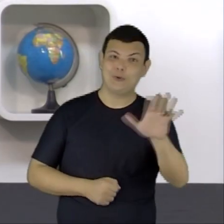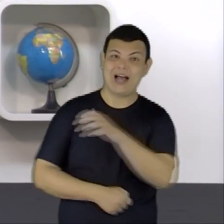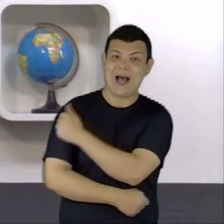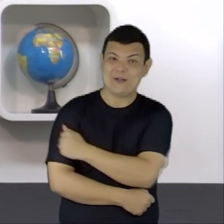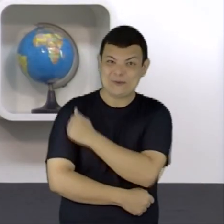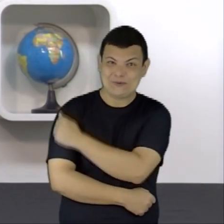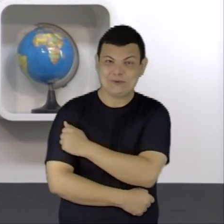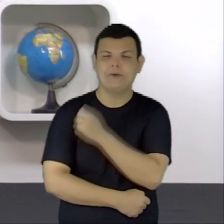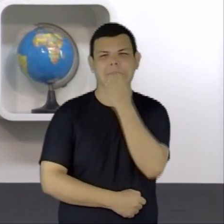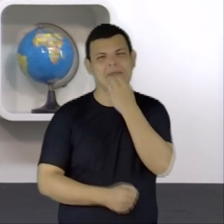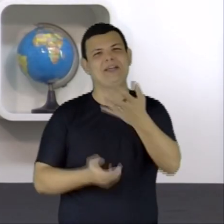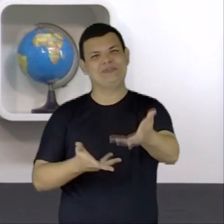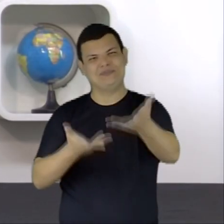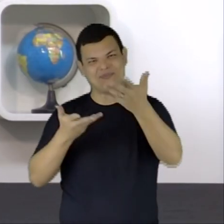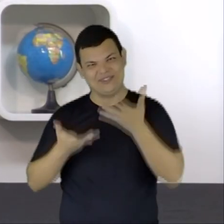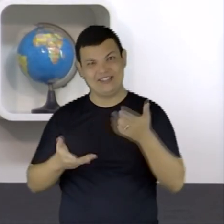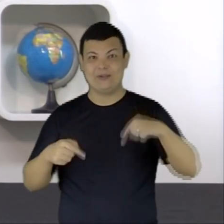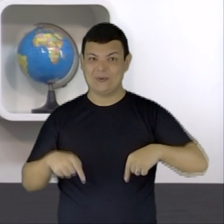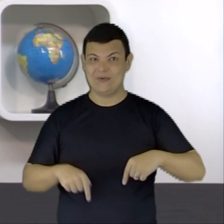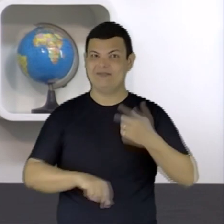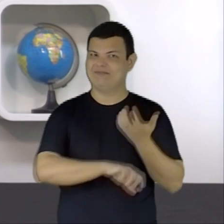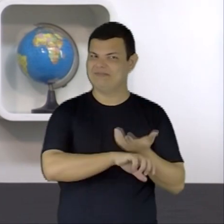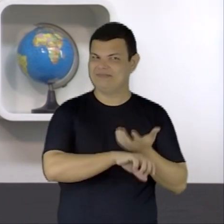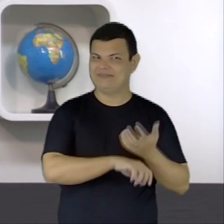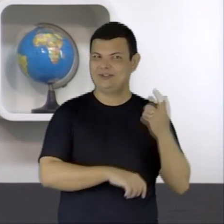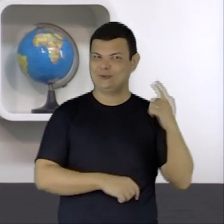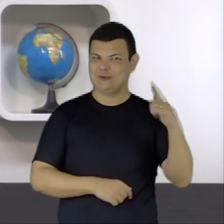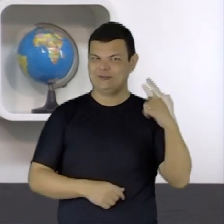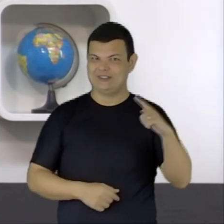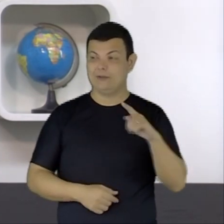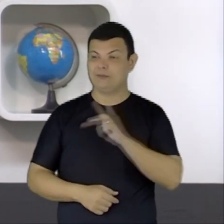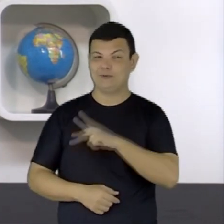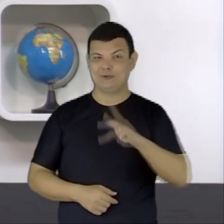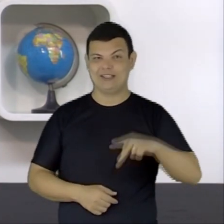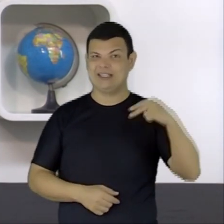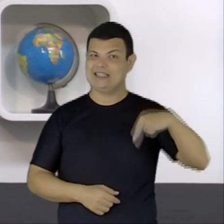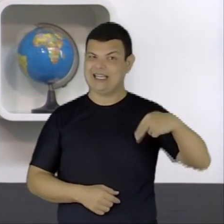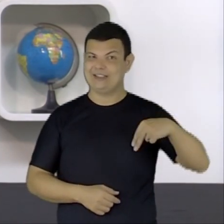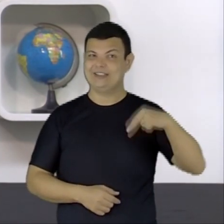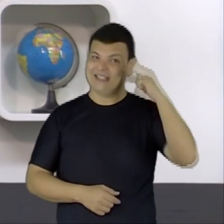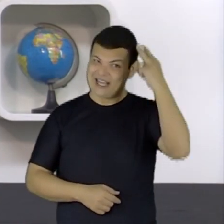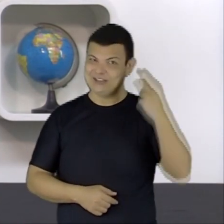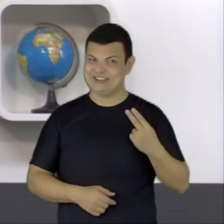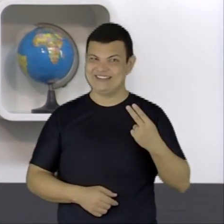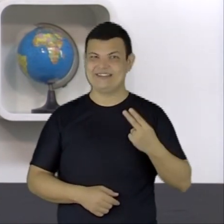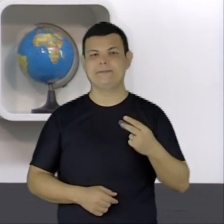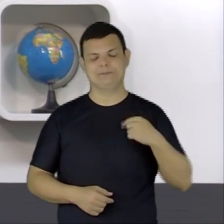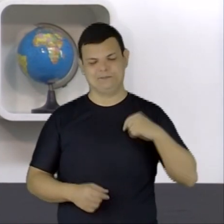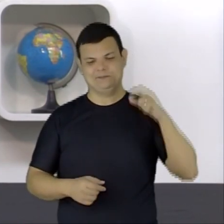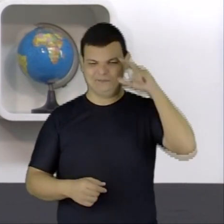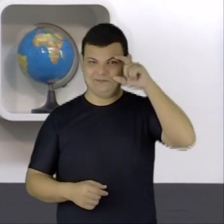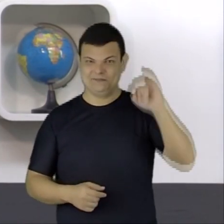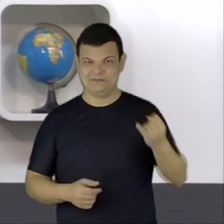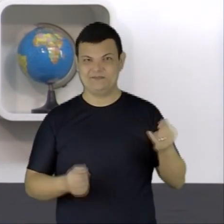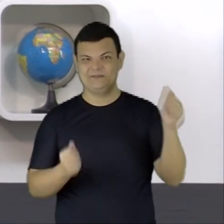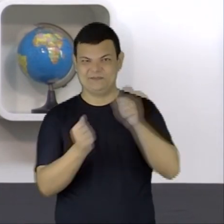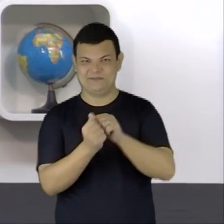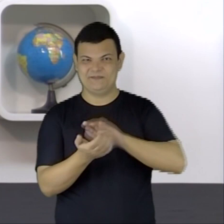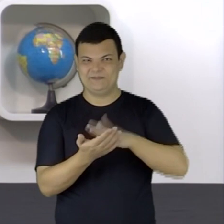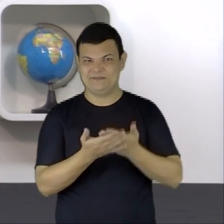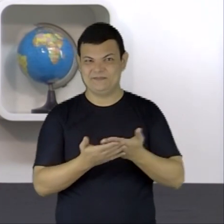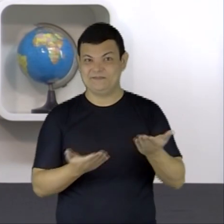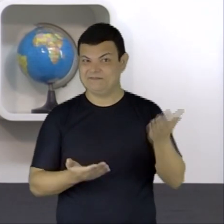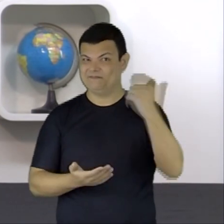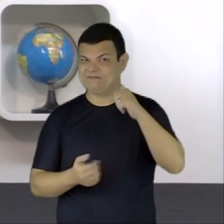Olá, estudantes! Seja bem-vindo a mais uma aula do Educa Belém. Eu, professora Nádia Corumbá, e o Jonathan aqui conosco. Então, vamos